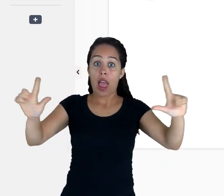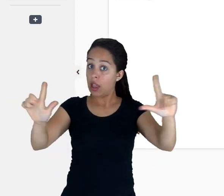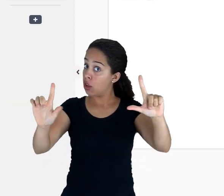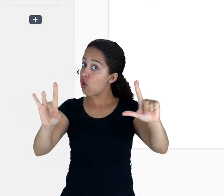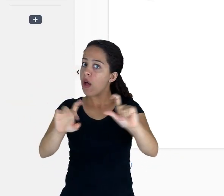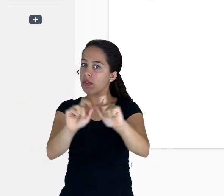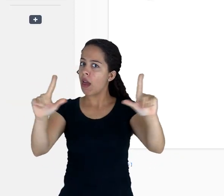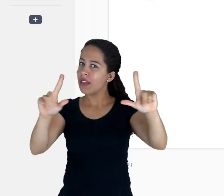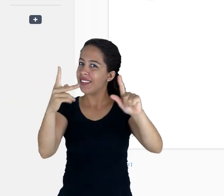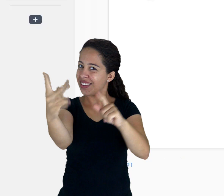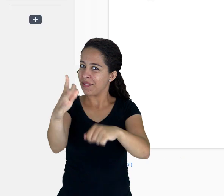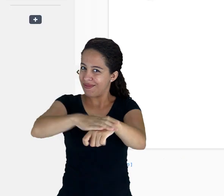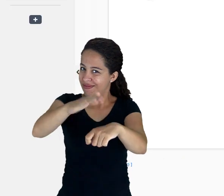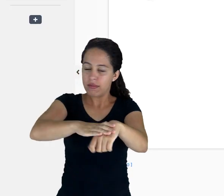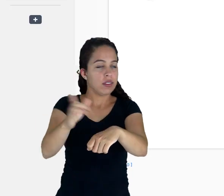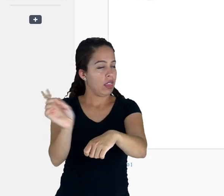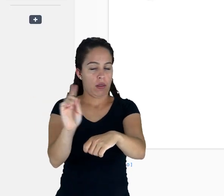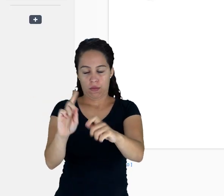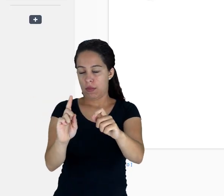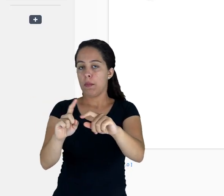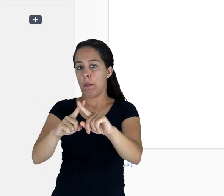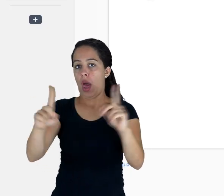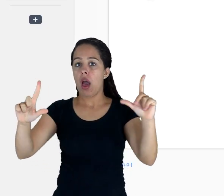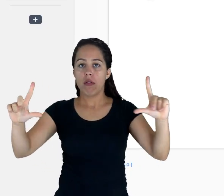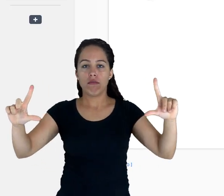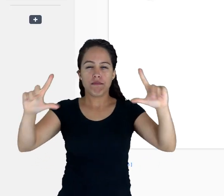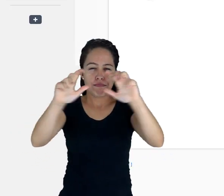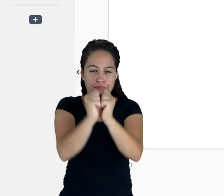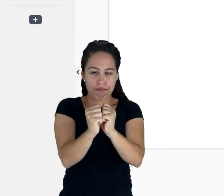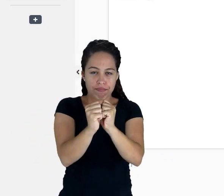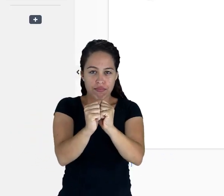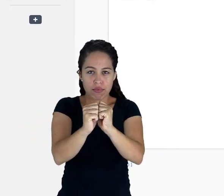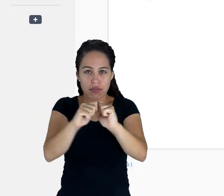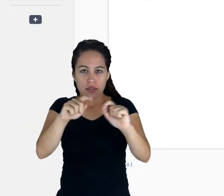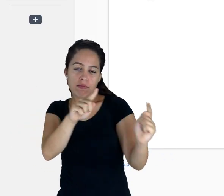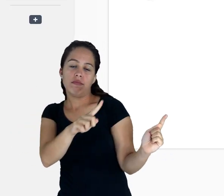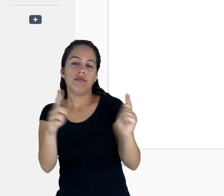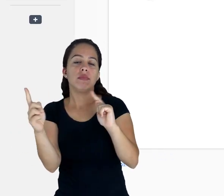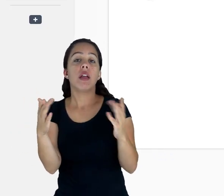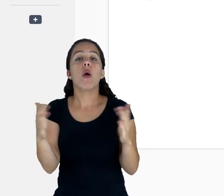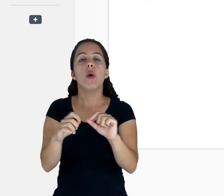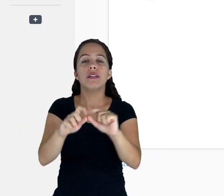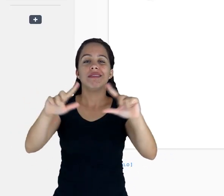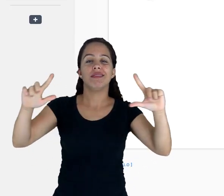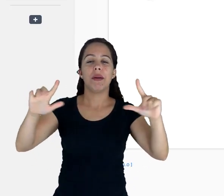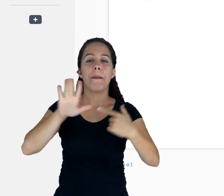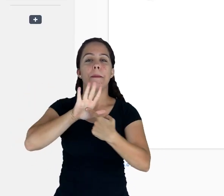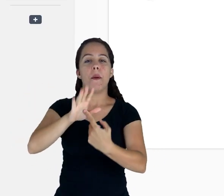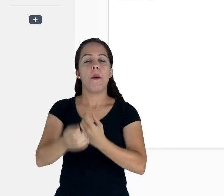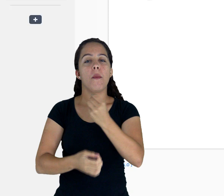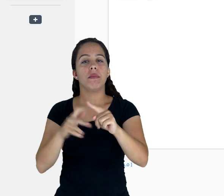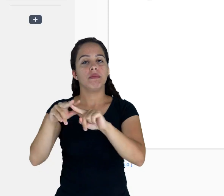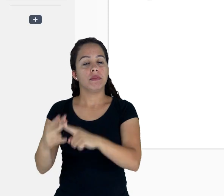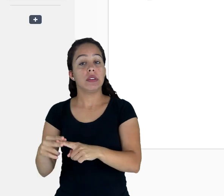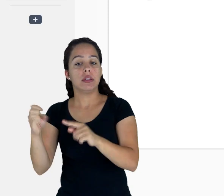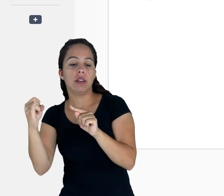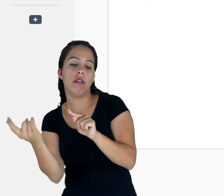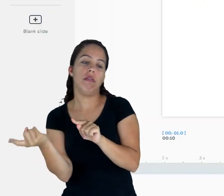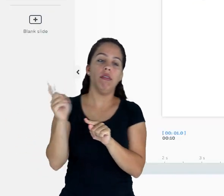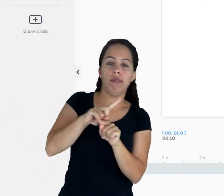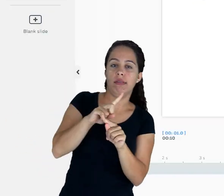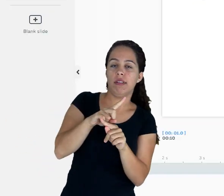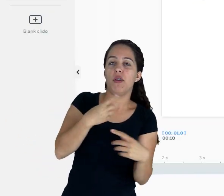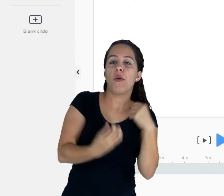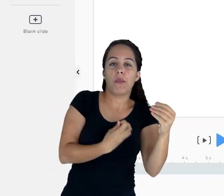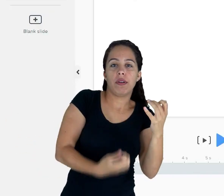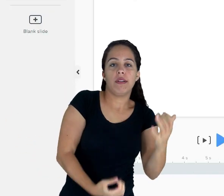ativado basta clicar em criar e vai aparecer aqui no lado direito todas as opções de criação é